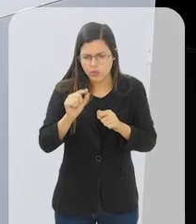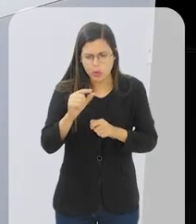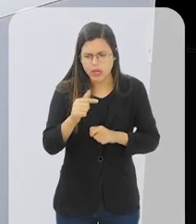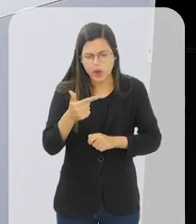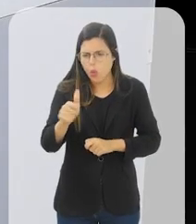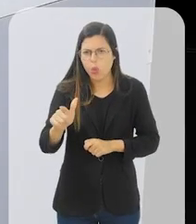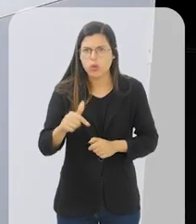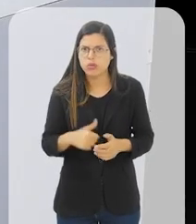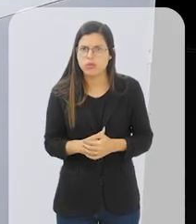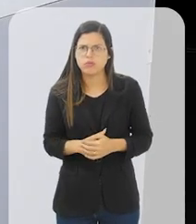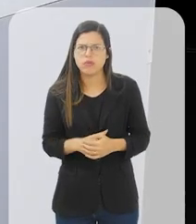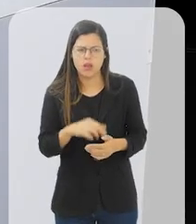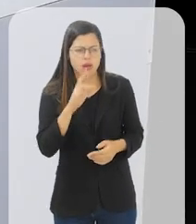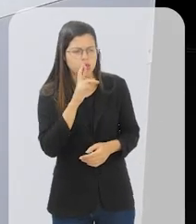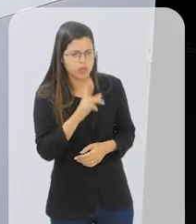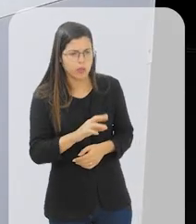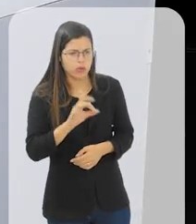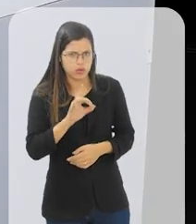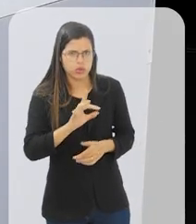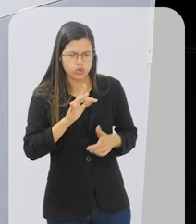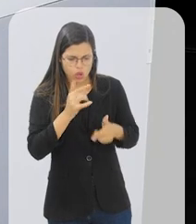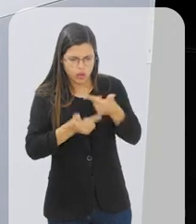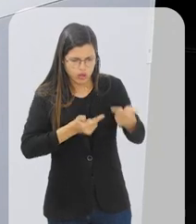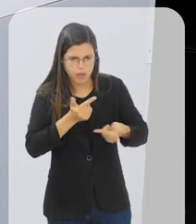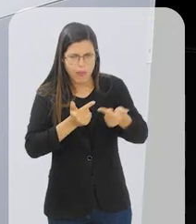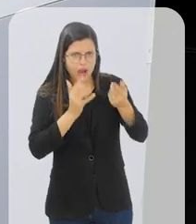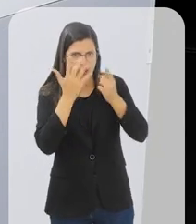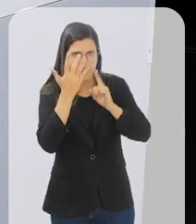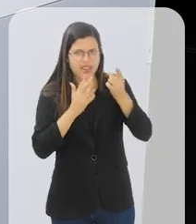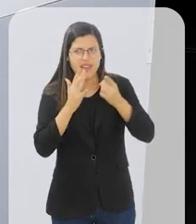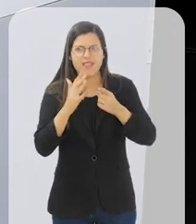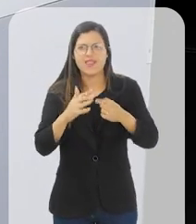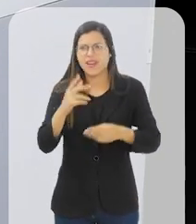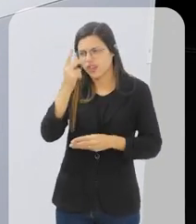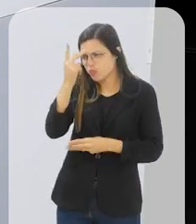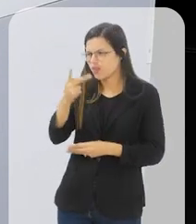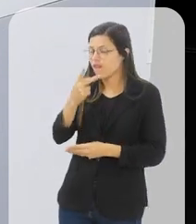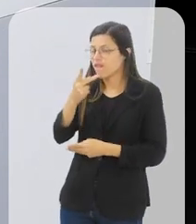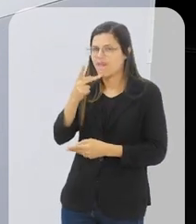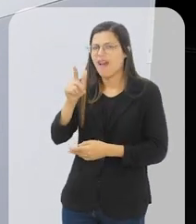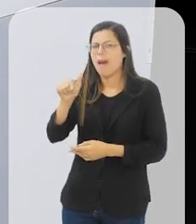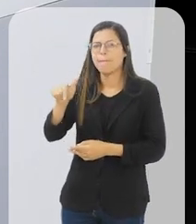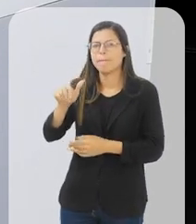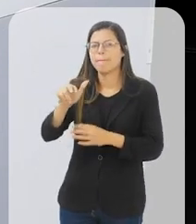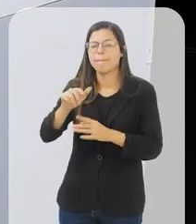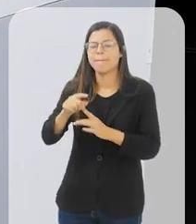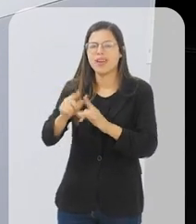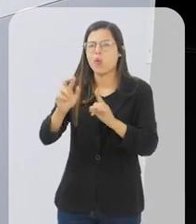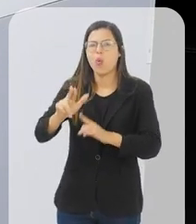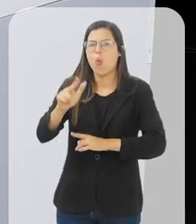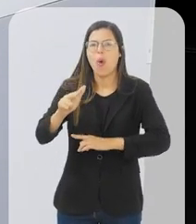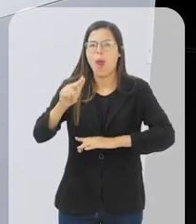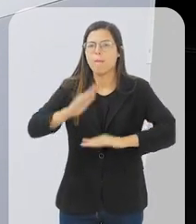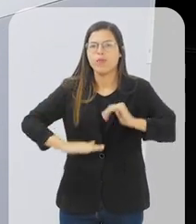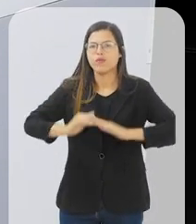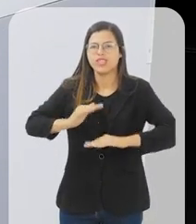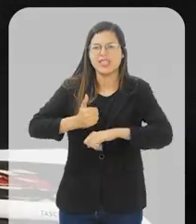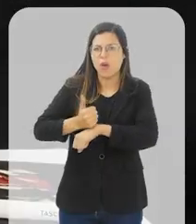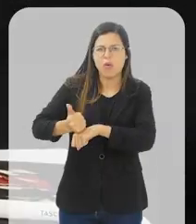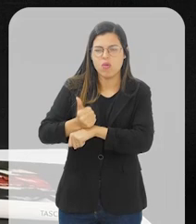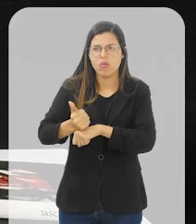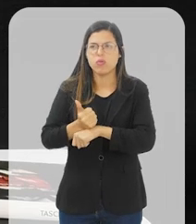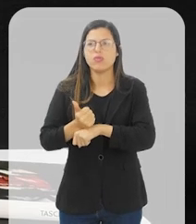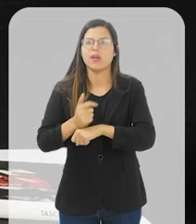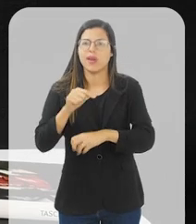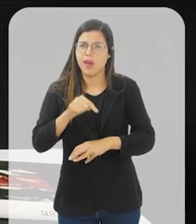eu só trabalho em carnaval. Não, mas e aí? Mas o resto do ano você faz o quê? Isso não é profissão. Eu já ouvi muito isso. Isso é uma briga que a gente